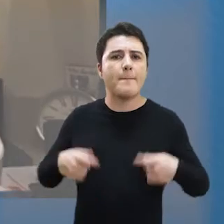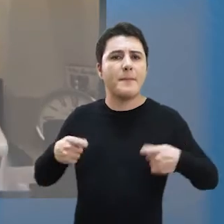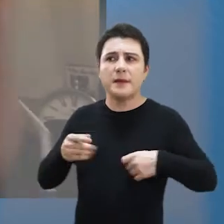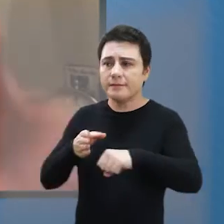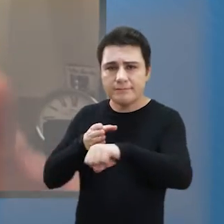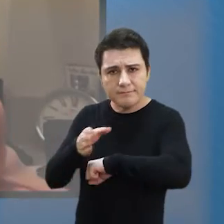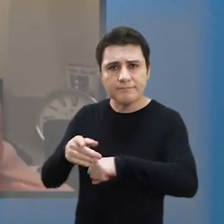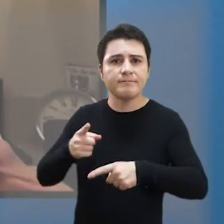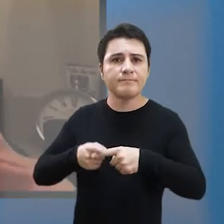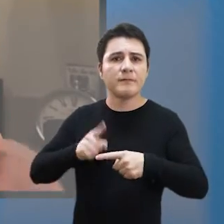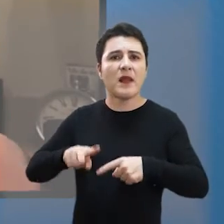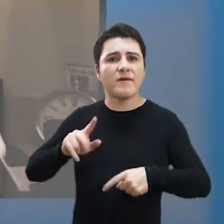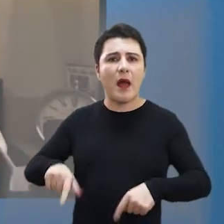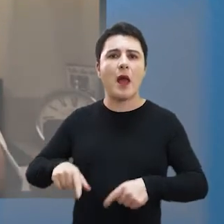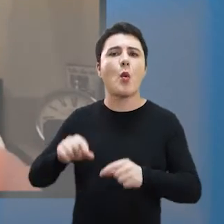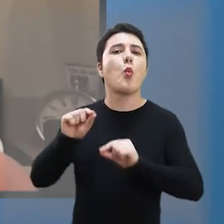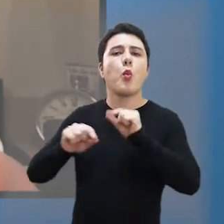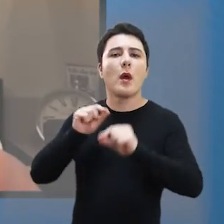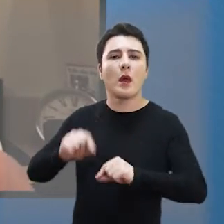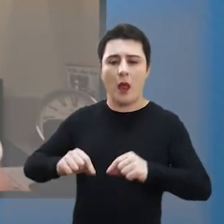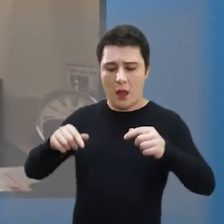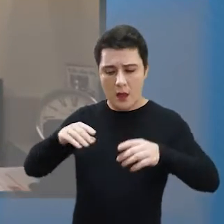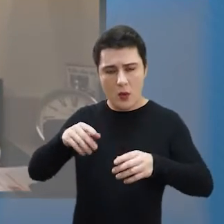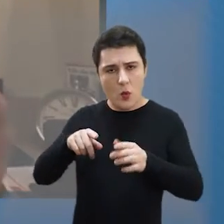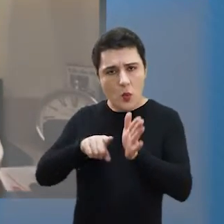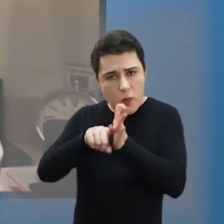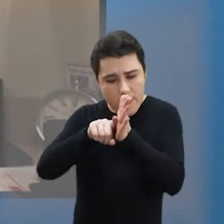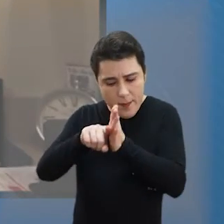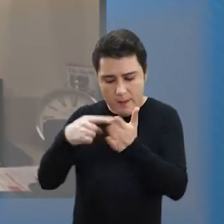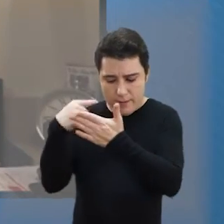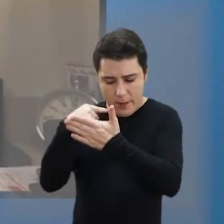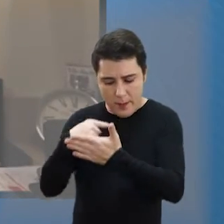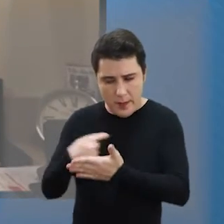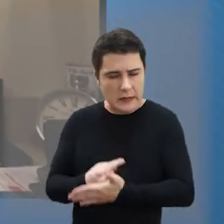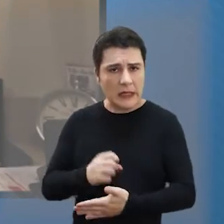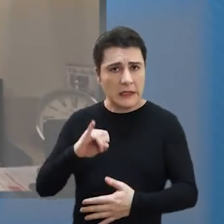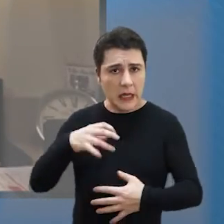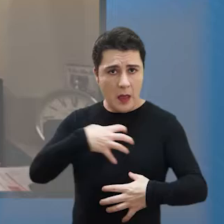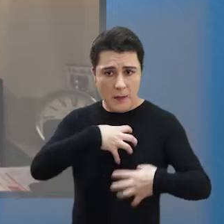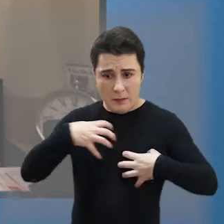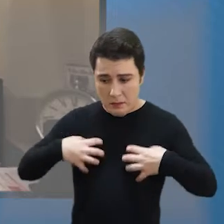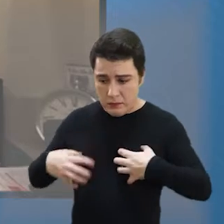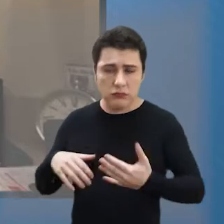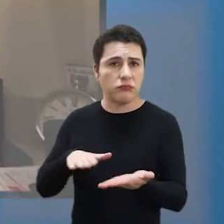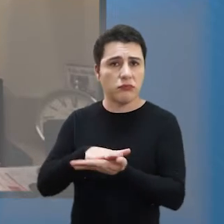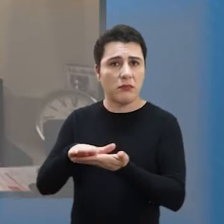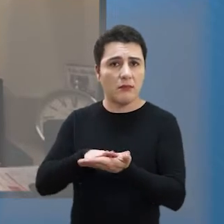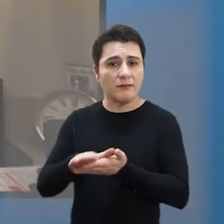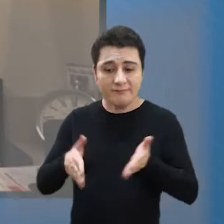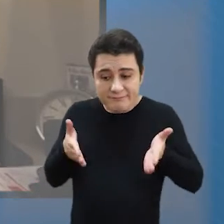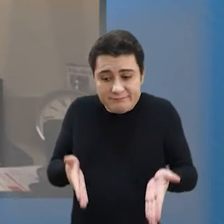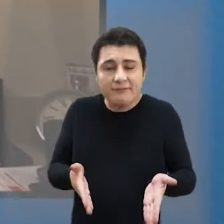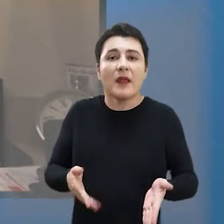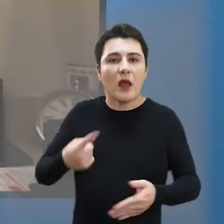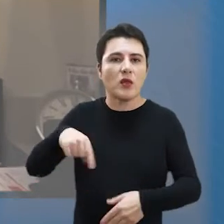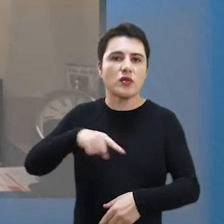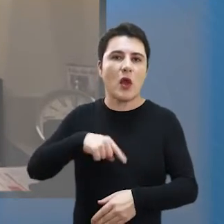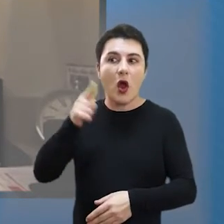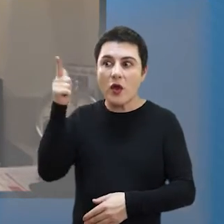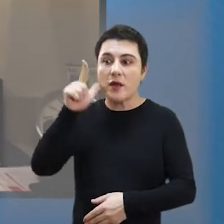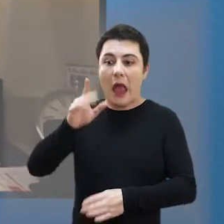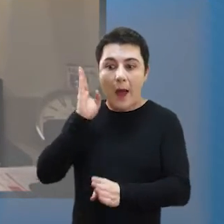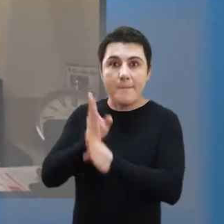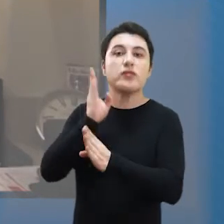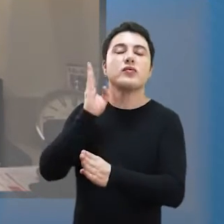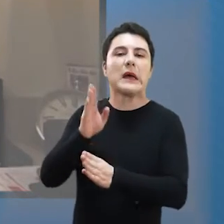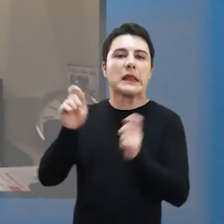urologista para fazer essa prevenção, mesmo quando ele não sente nada. Porque é nessa fase que ele não sente nada que nós